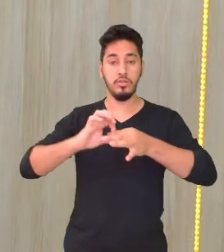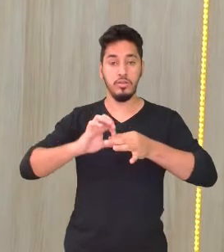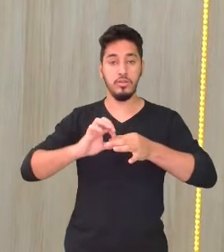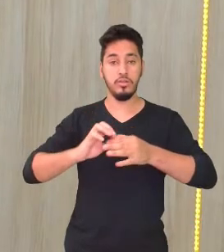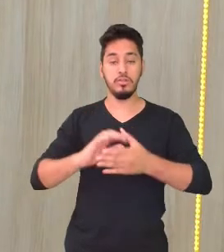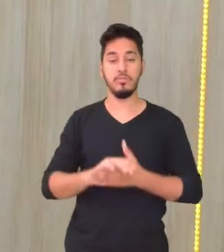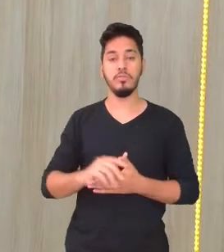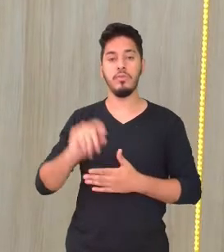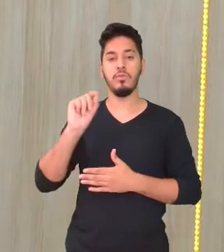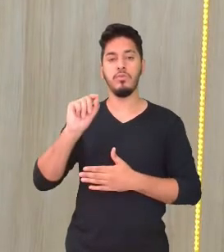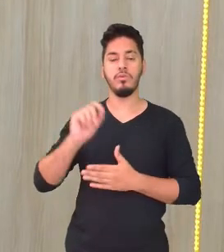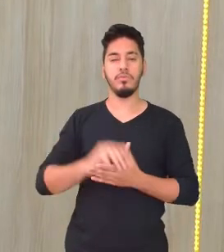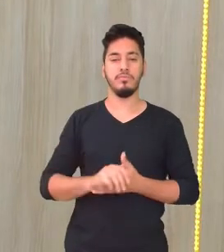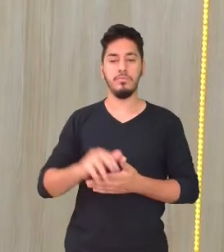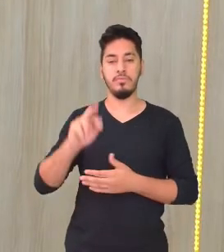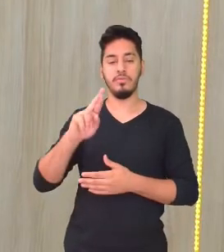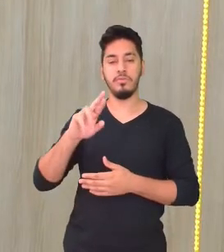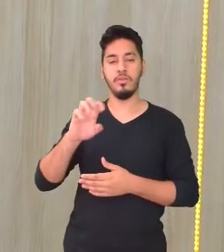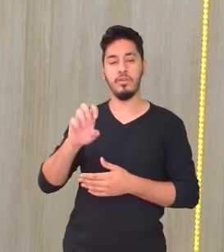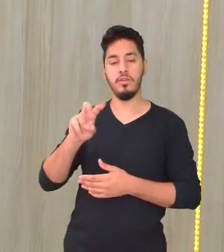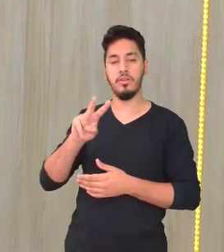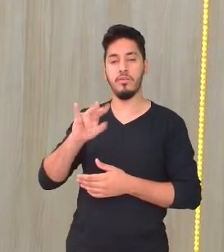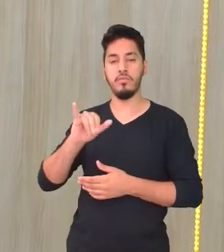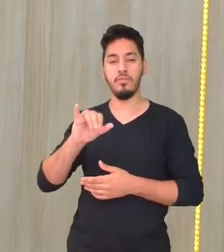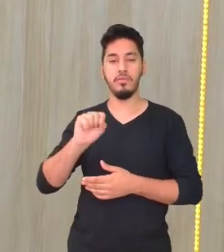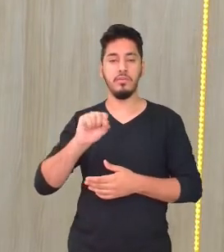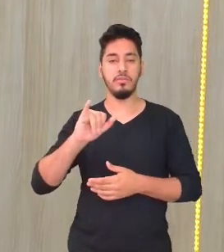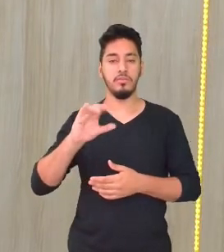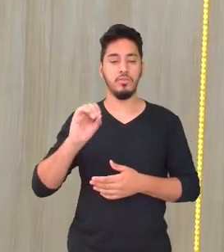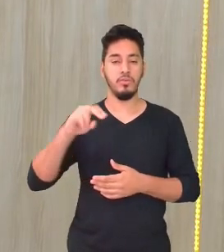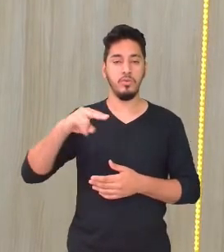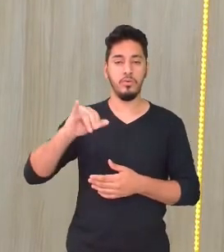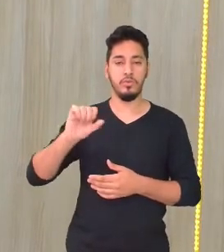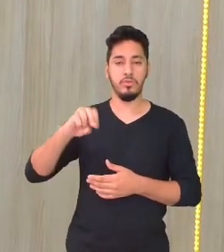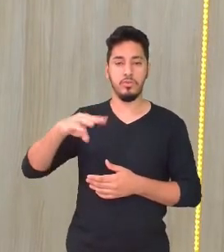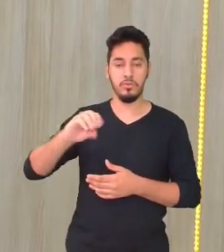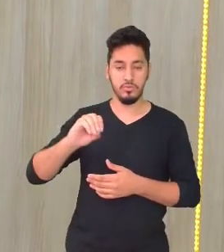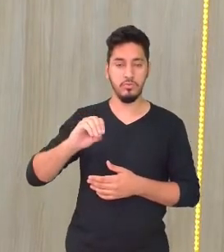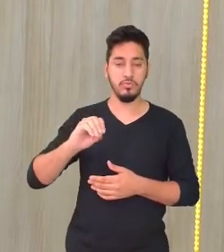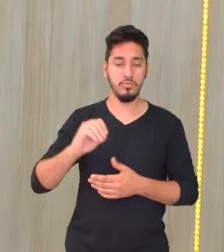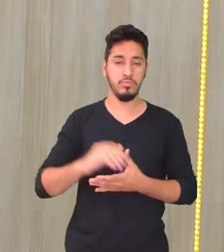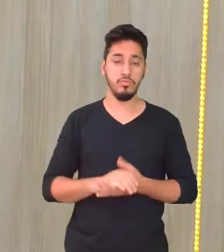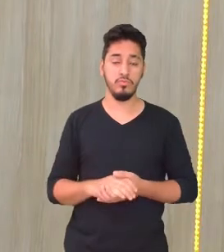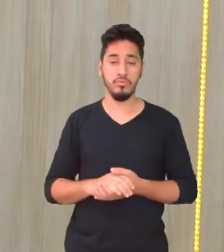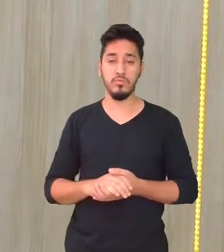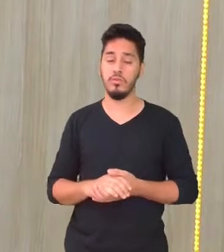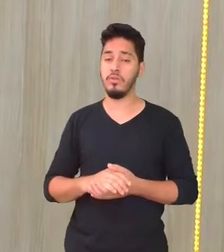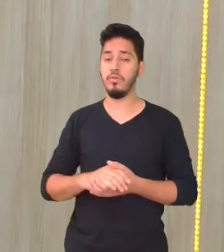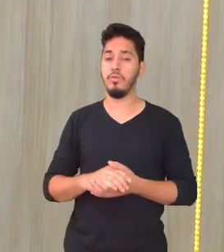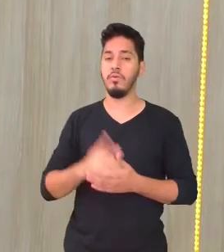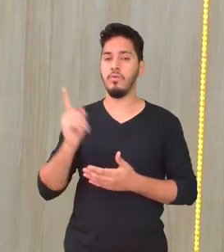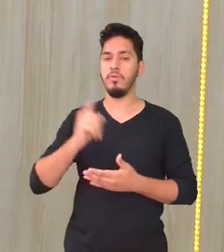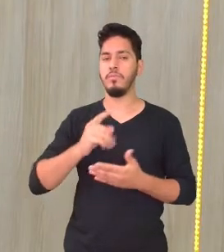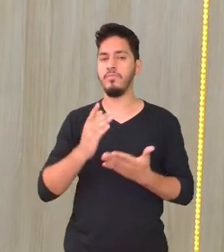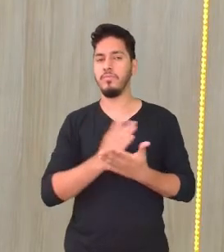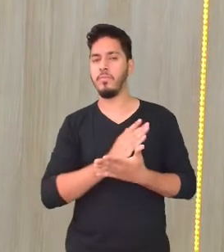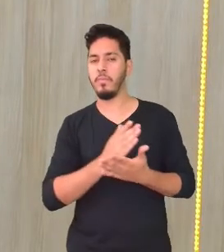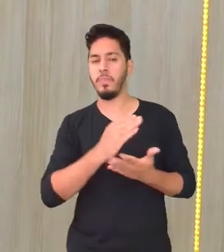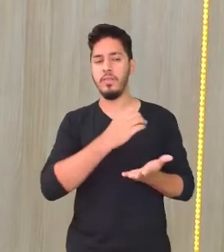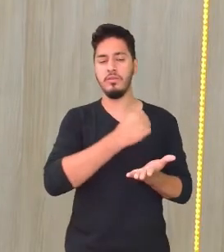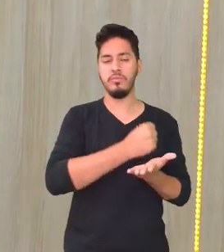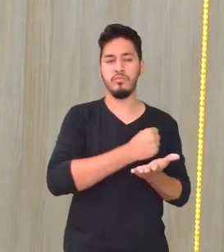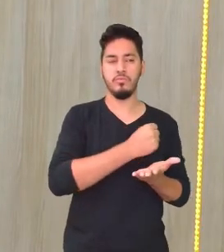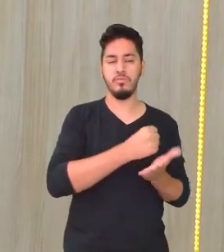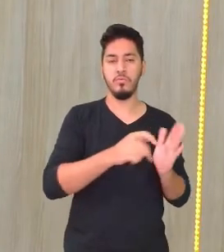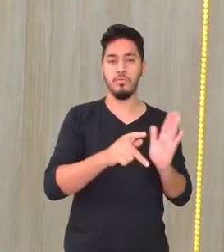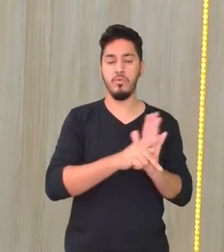de revisionismo historiográfico. Aí trazem, né, a formulação de outros